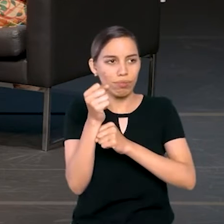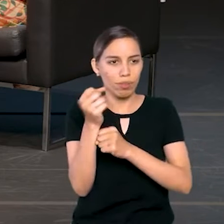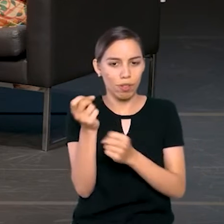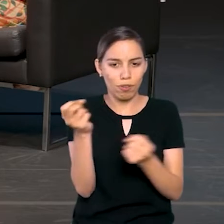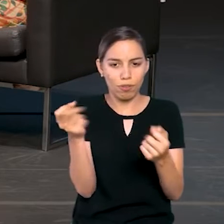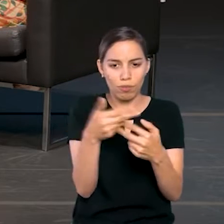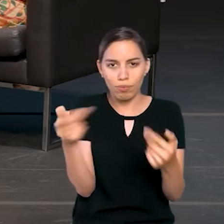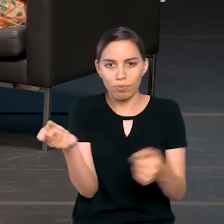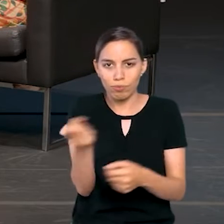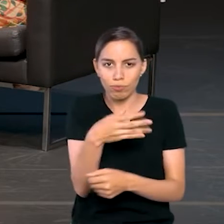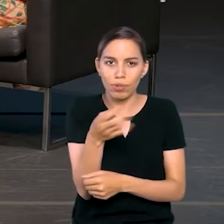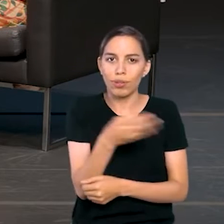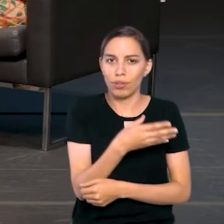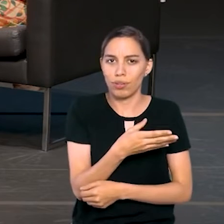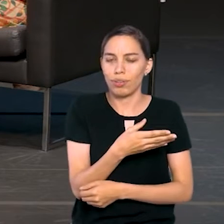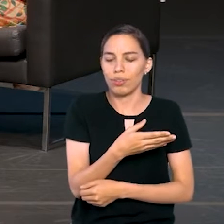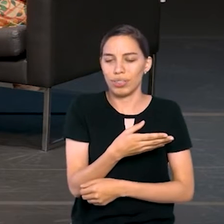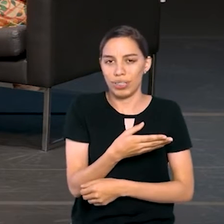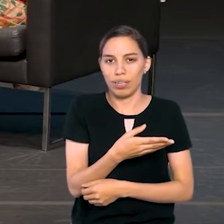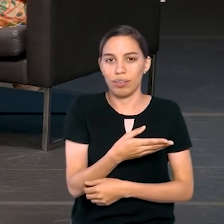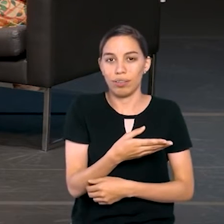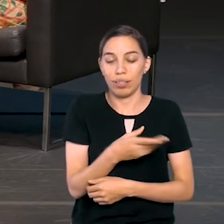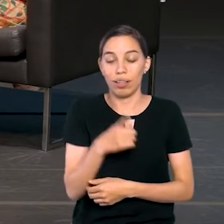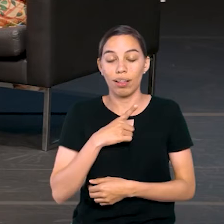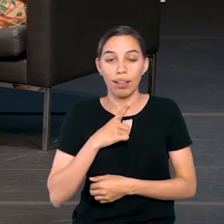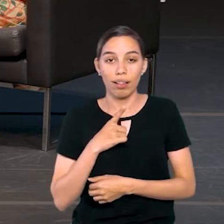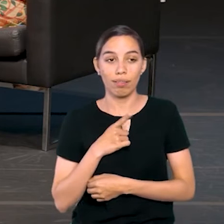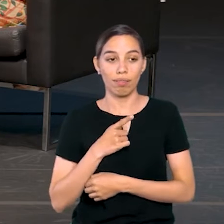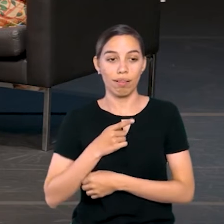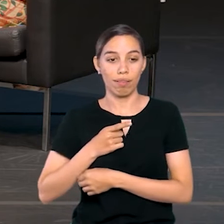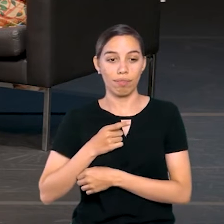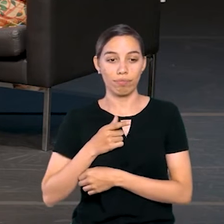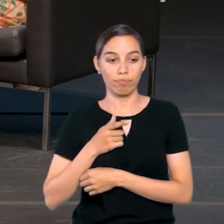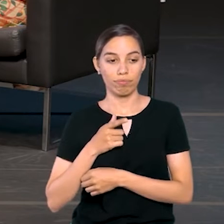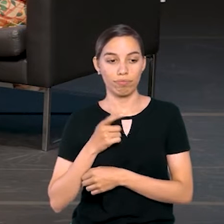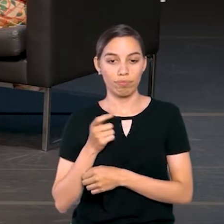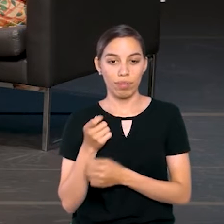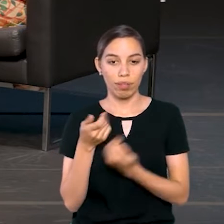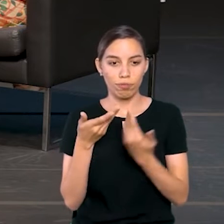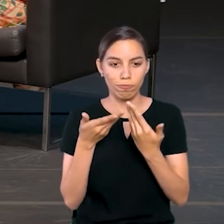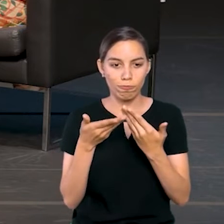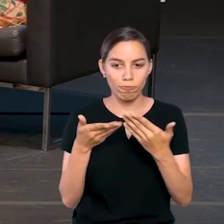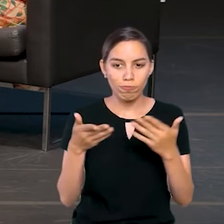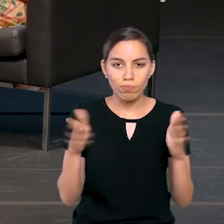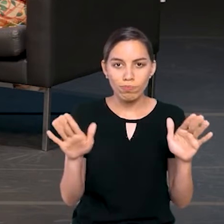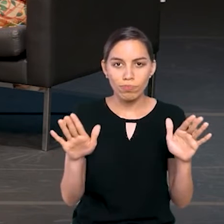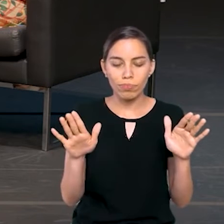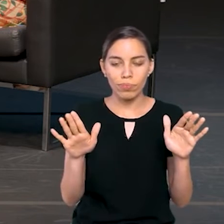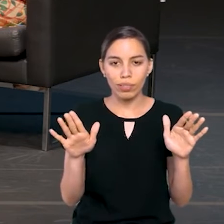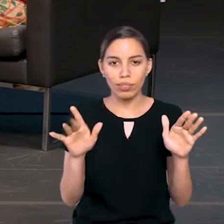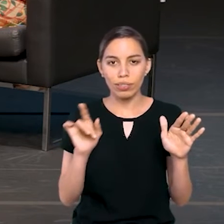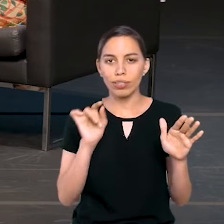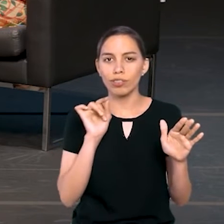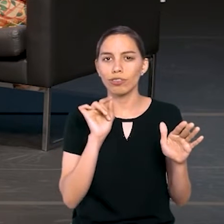né? E tem uma dimensão disso tudo que é justamente